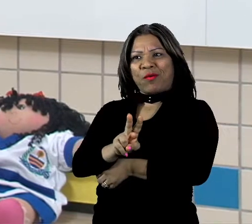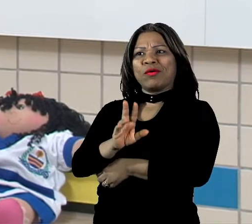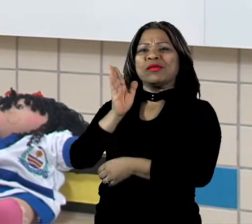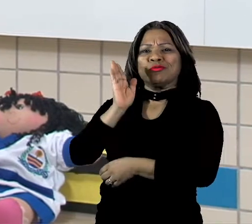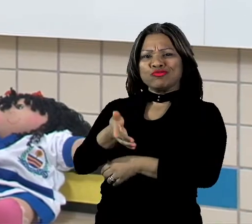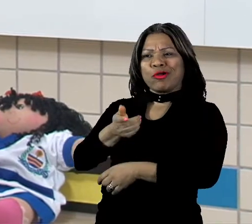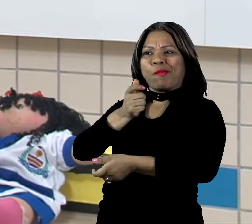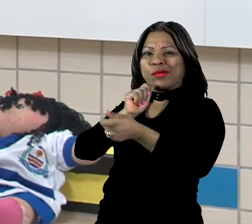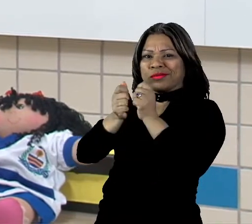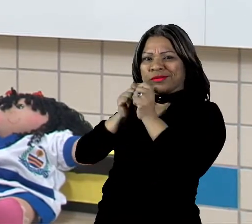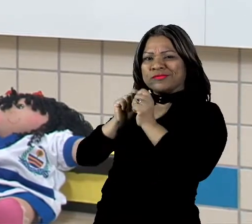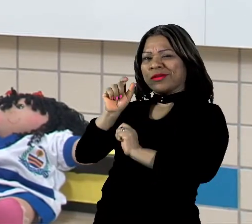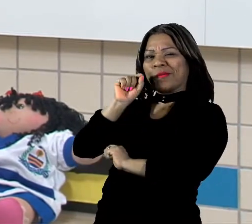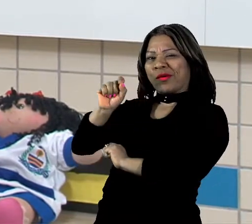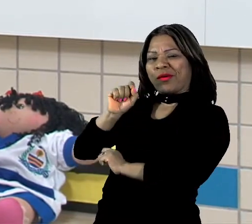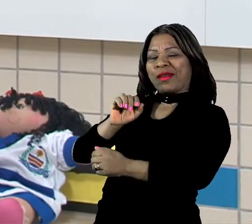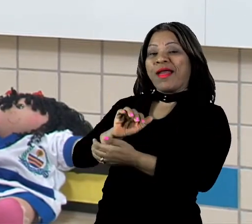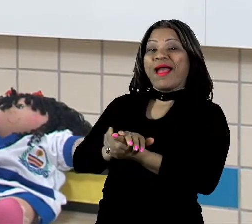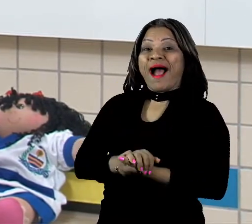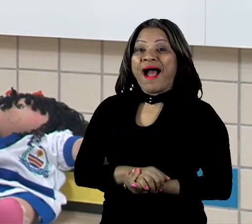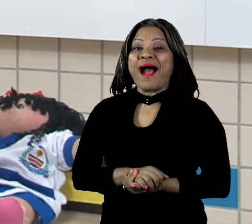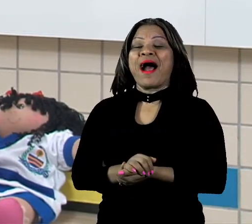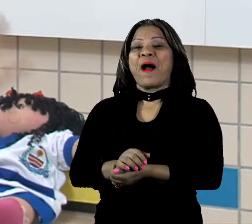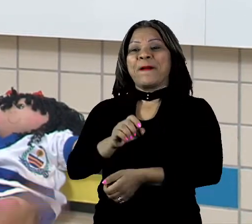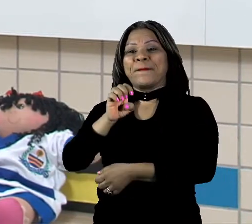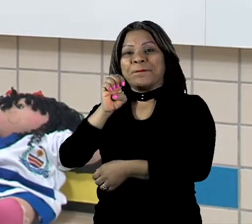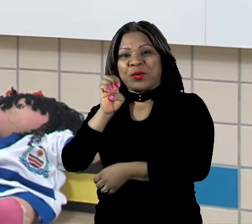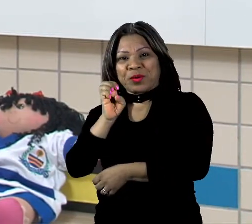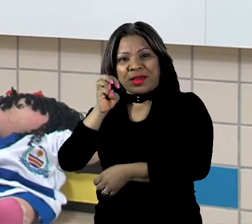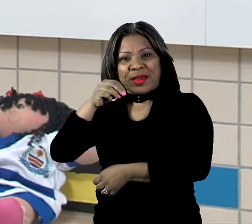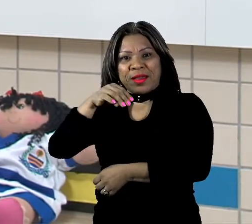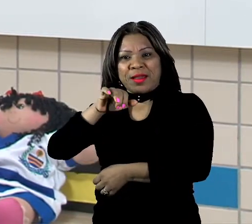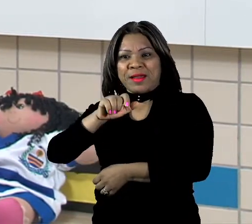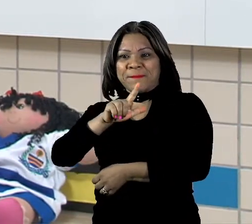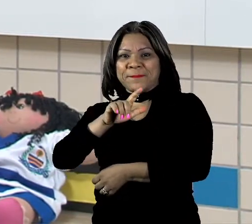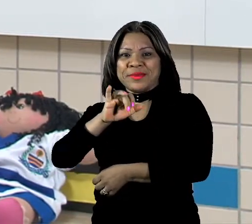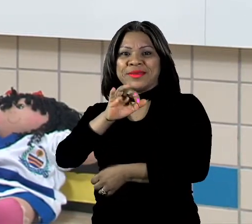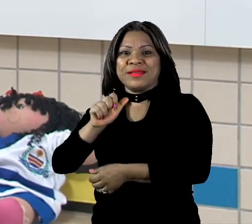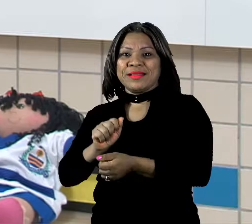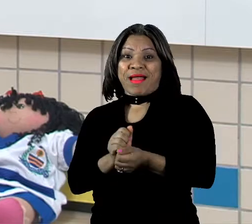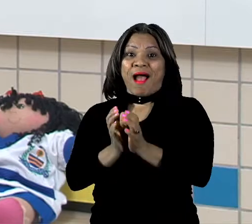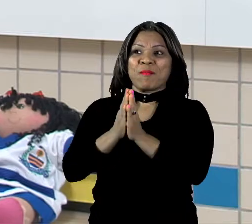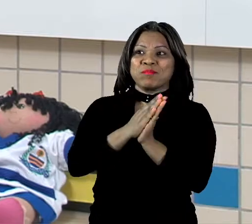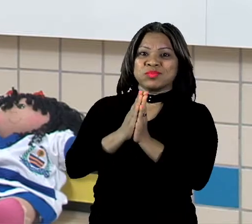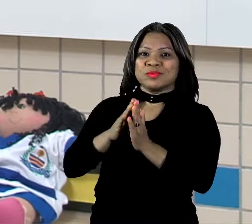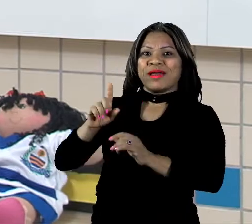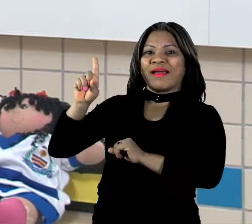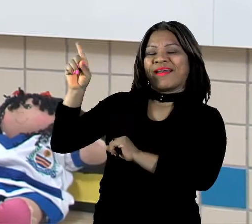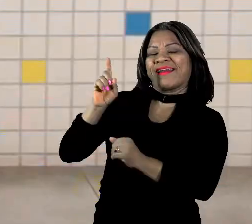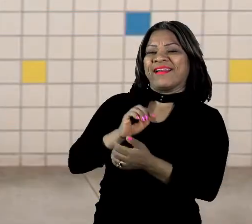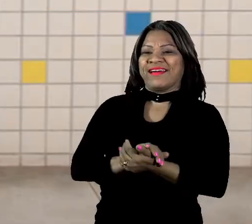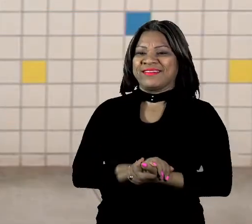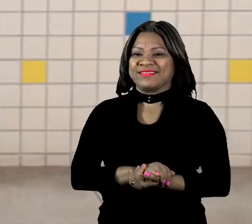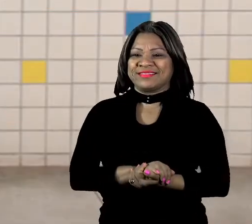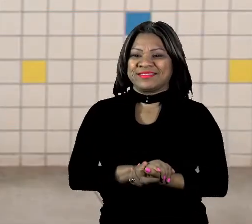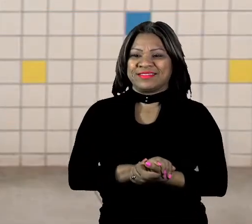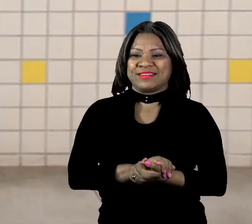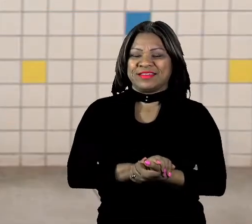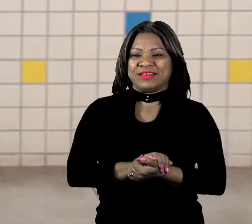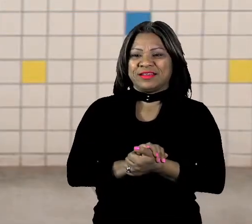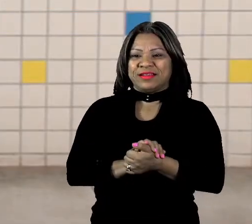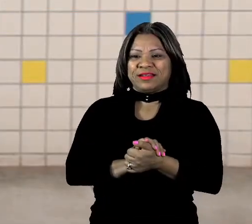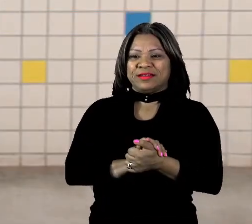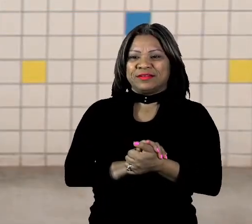quem? Por Emília, lá do Sítio do Pica-Pau Amarelo, acredita nisso? Então eu vou ler para vocês. É o